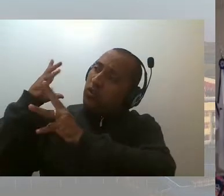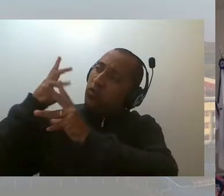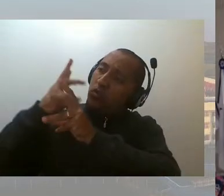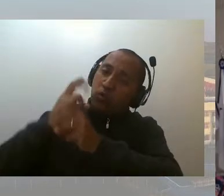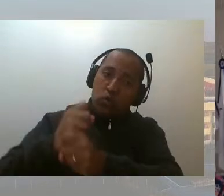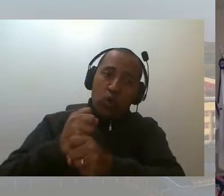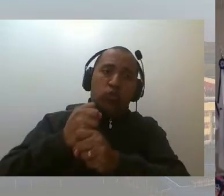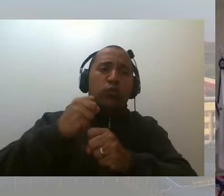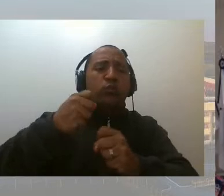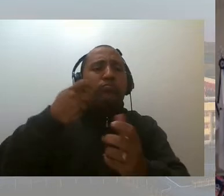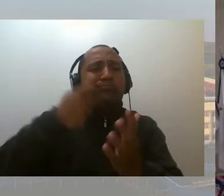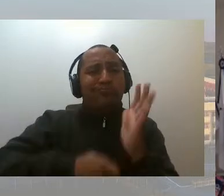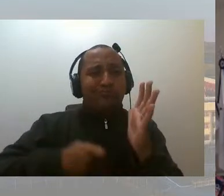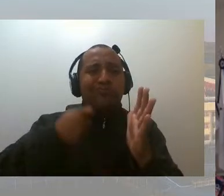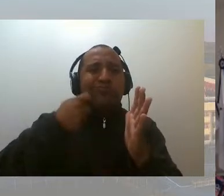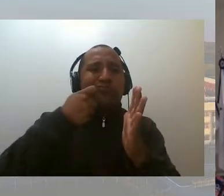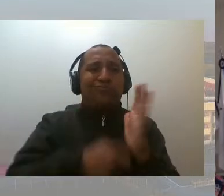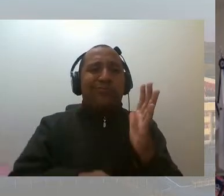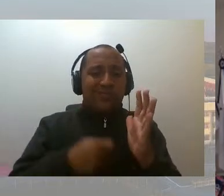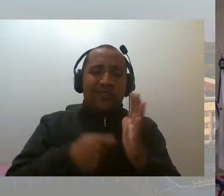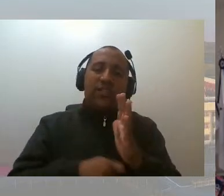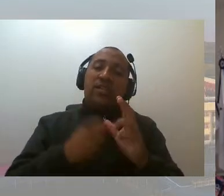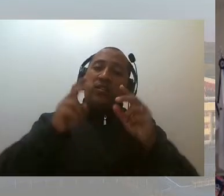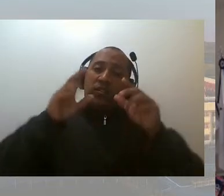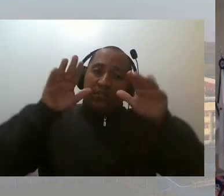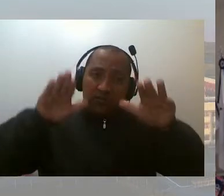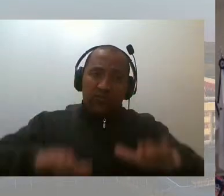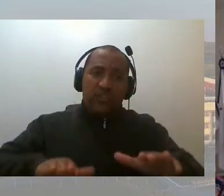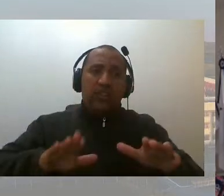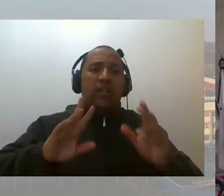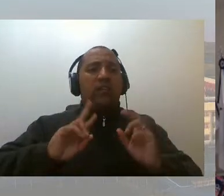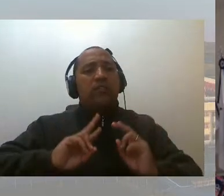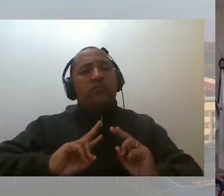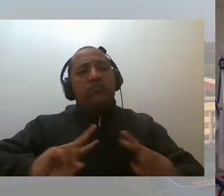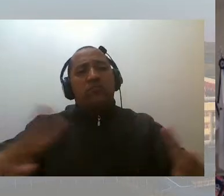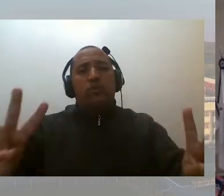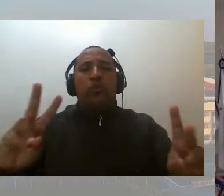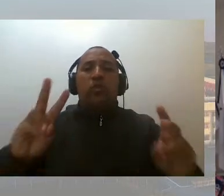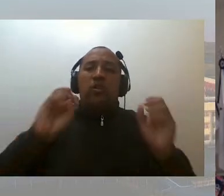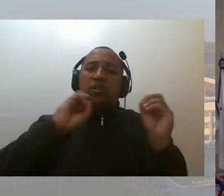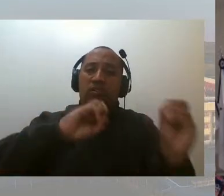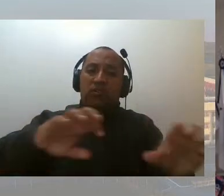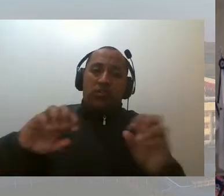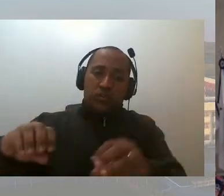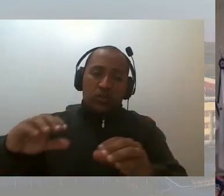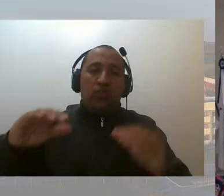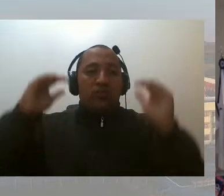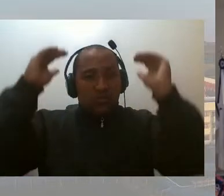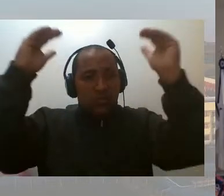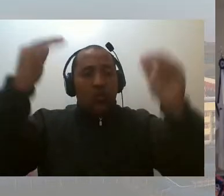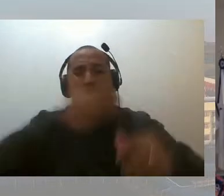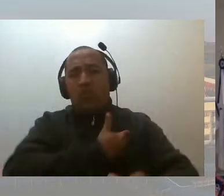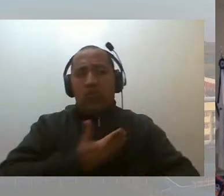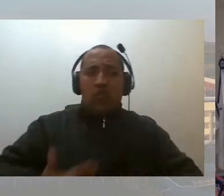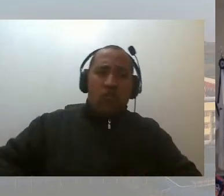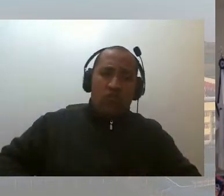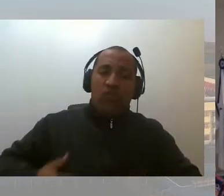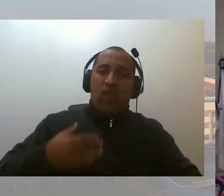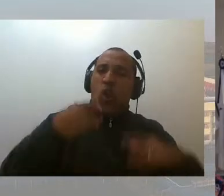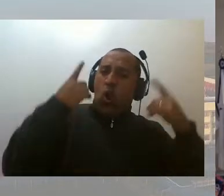luta para ingressar e permanecer no ensino superior, frente a um governo inimigo da educação